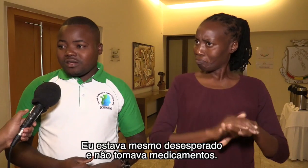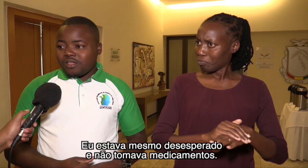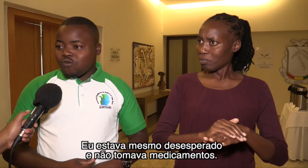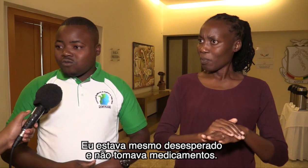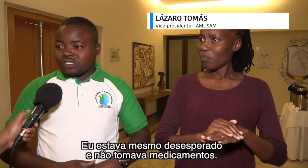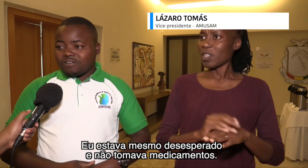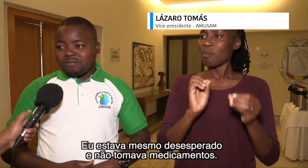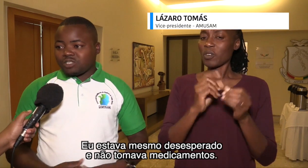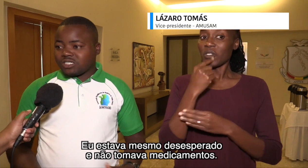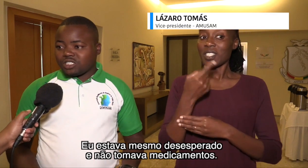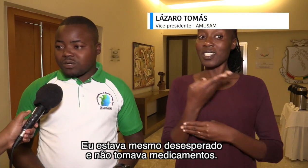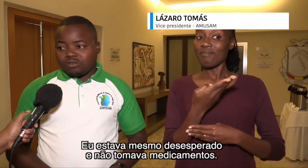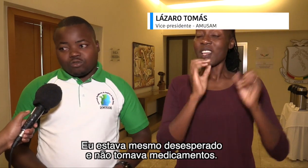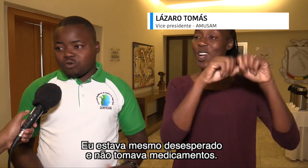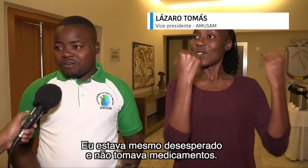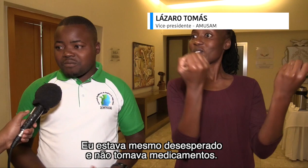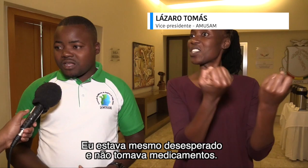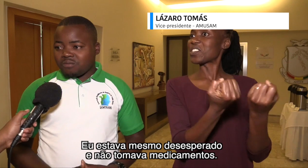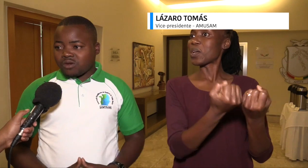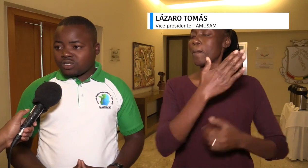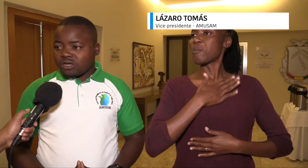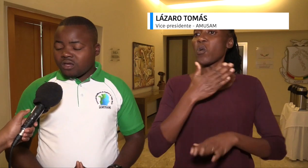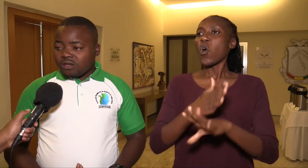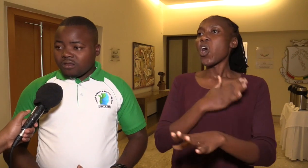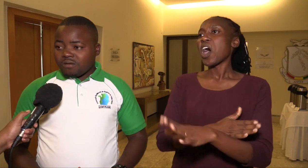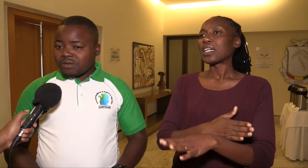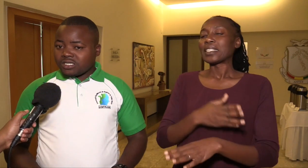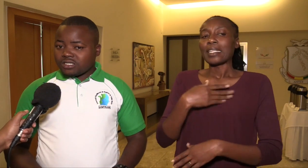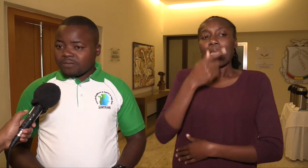Eu estava mesmo desesperado, não tomava medicamentos.